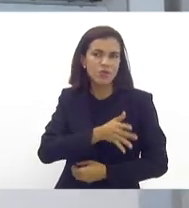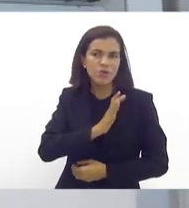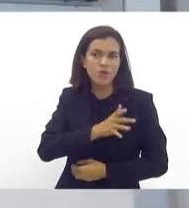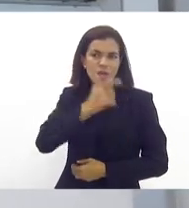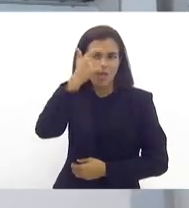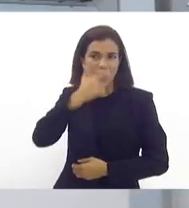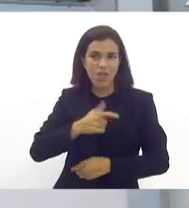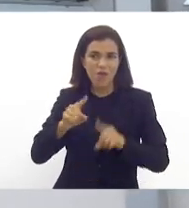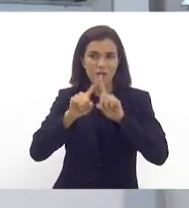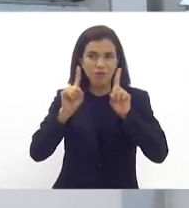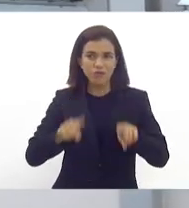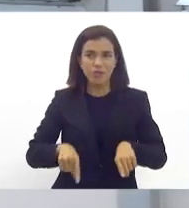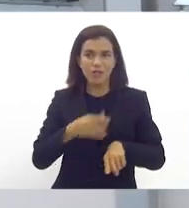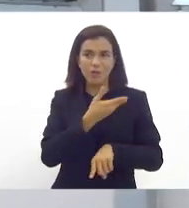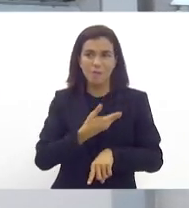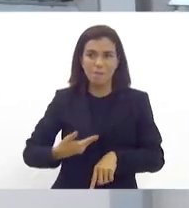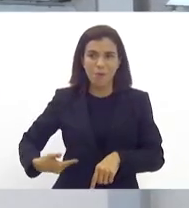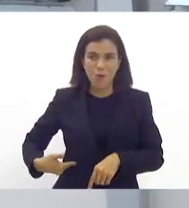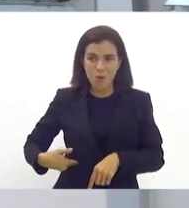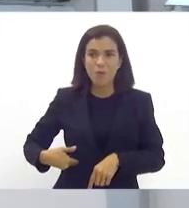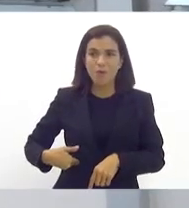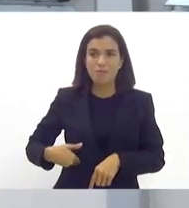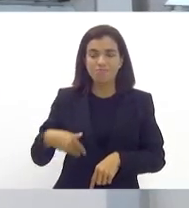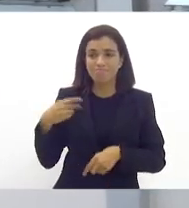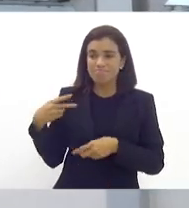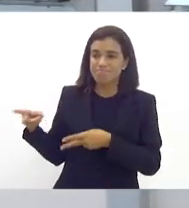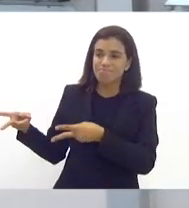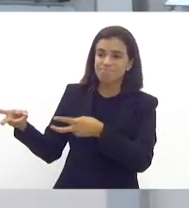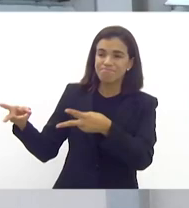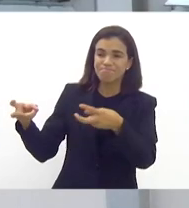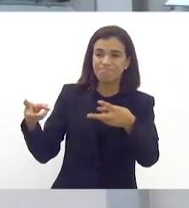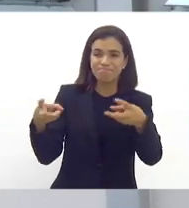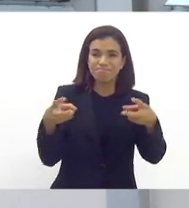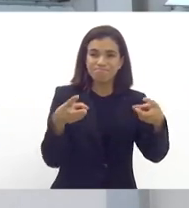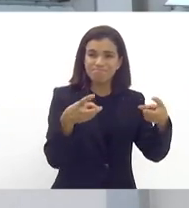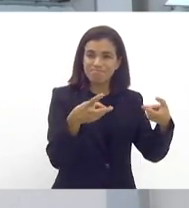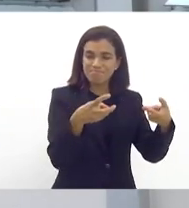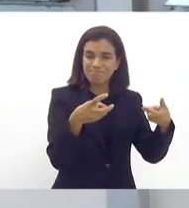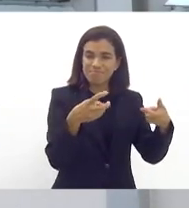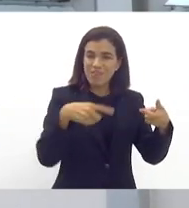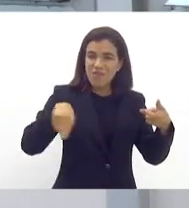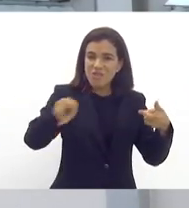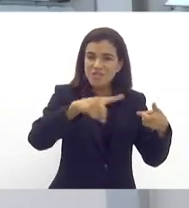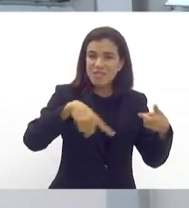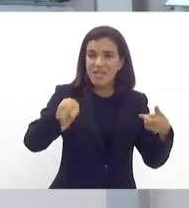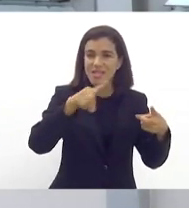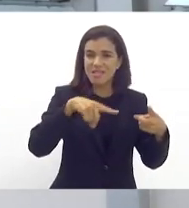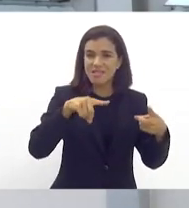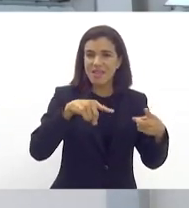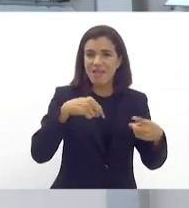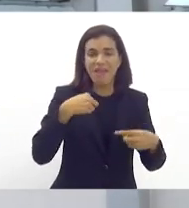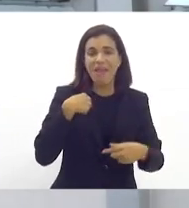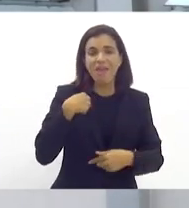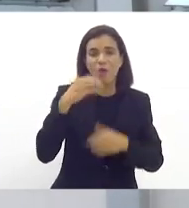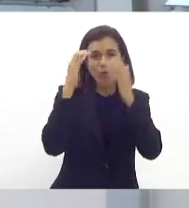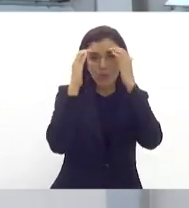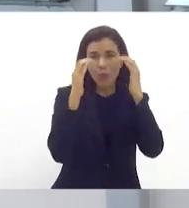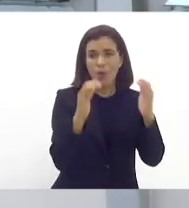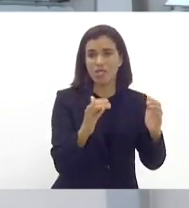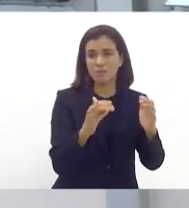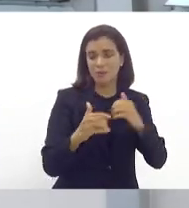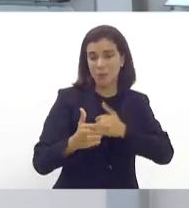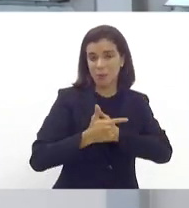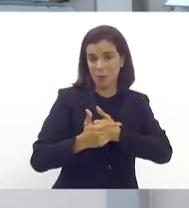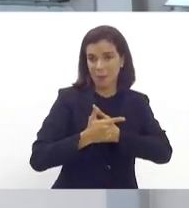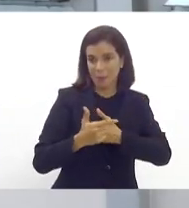como servidora pública percebo que a percepção de vocês é de que eu não tô cumprindo o meu